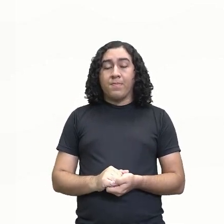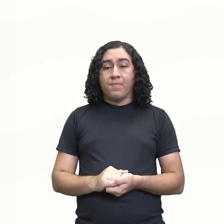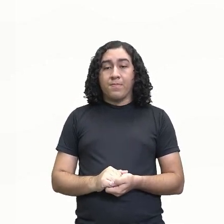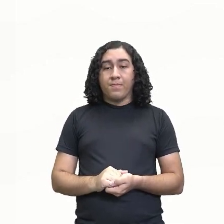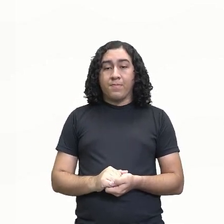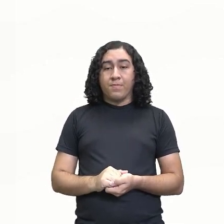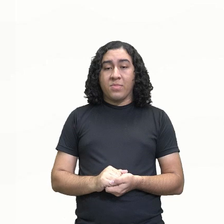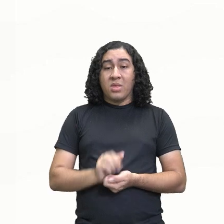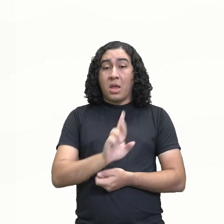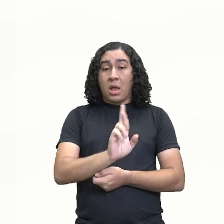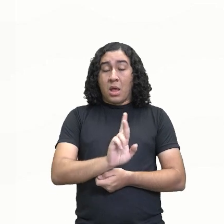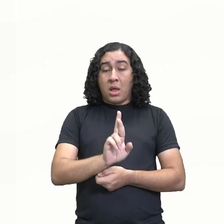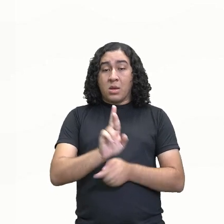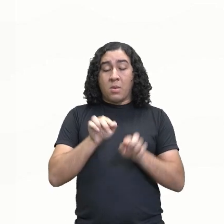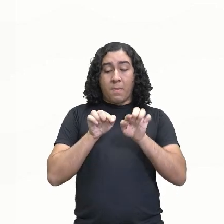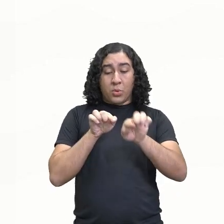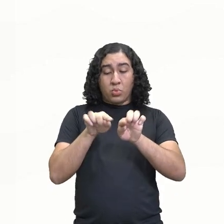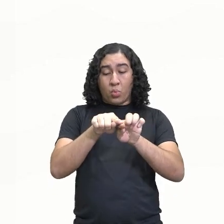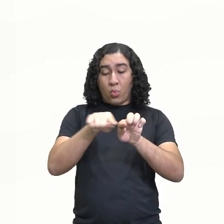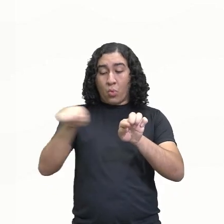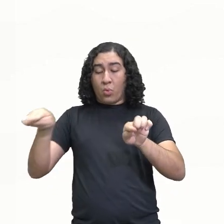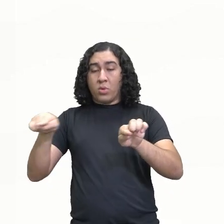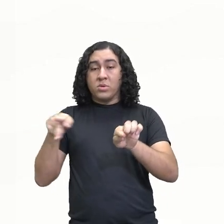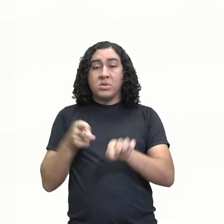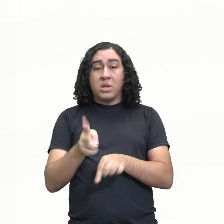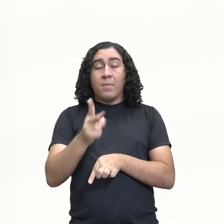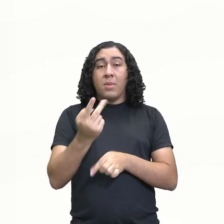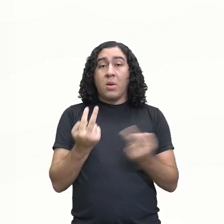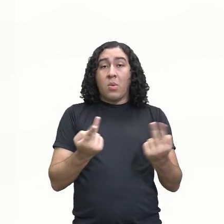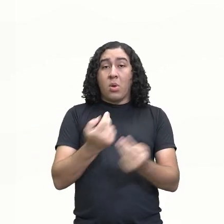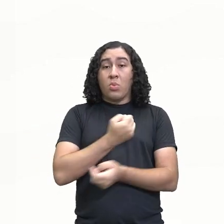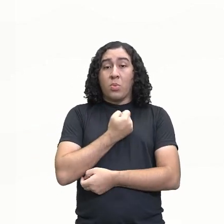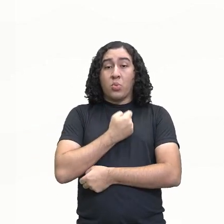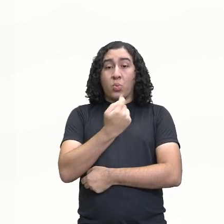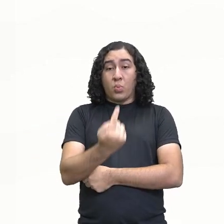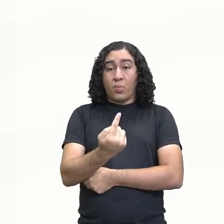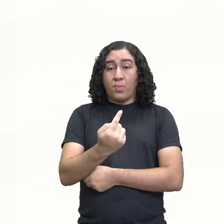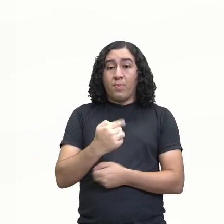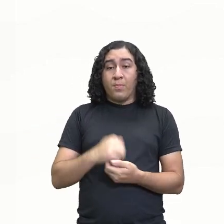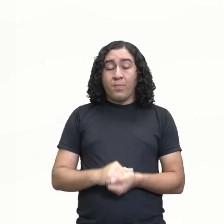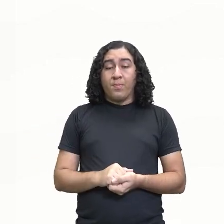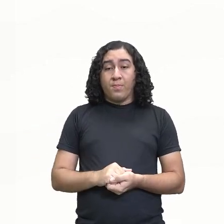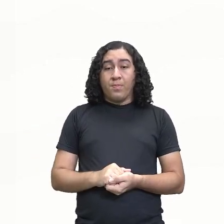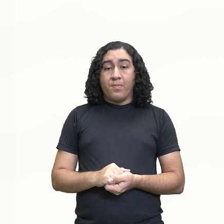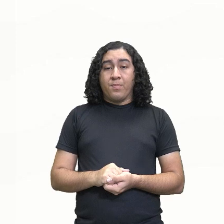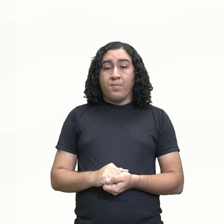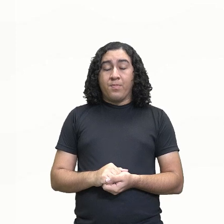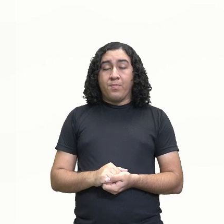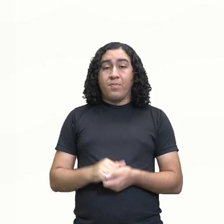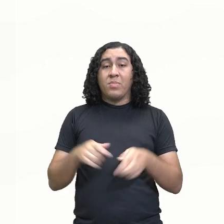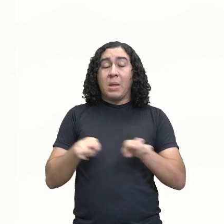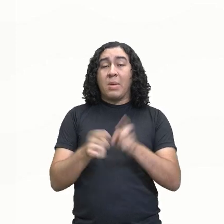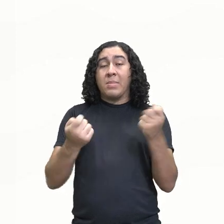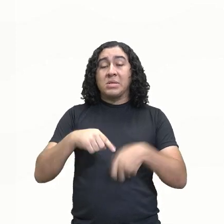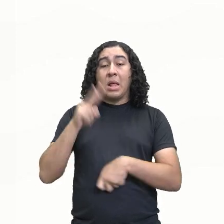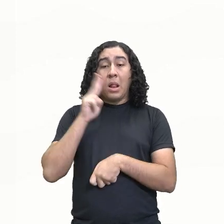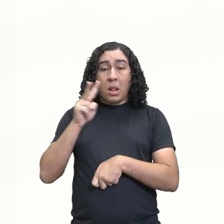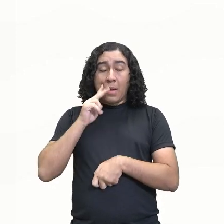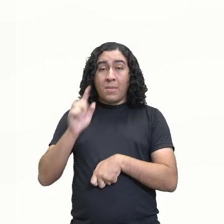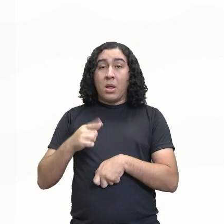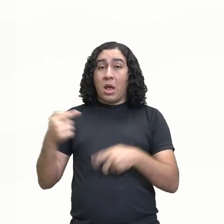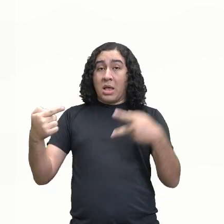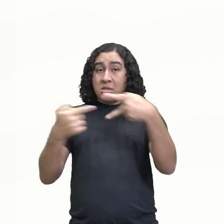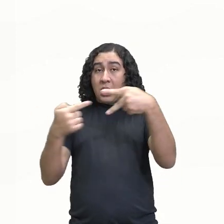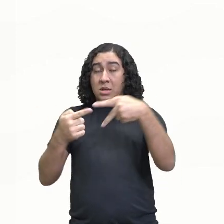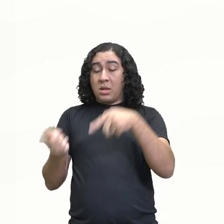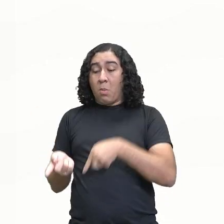raio é sempre igual a 1, tudo bem? E que aqui funciona no sentido anti-horário. Então,